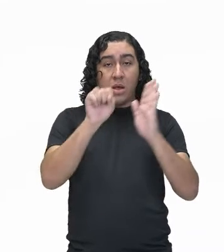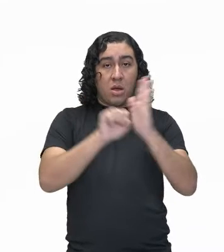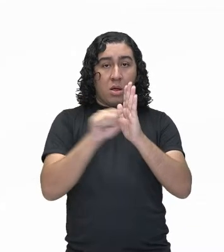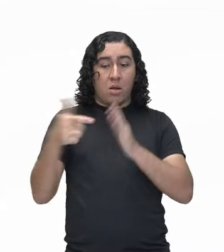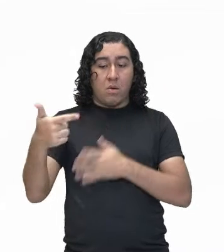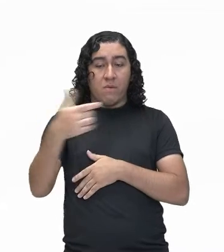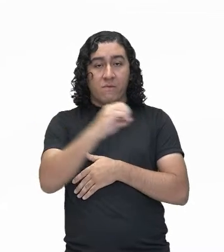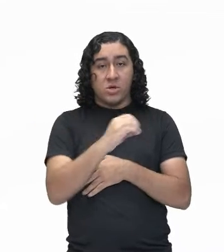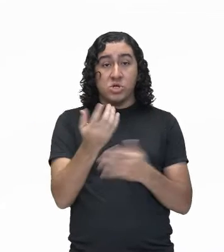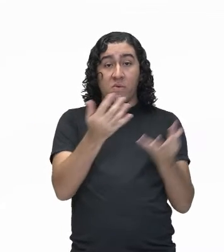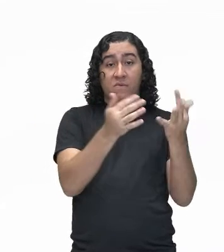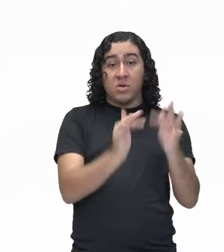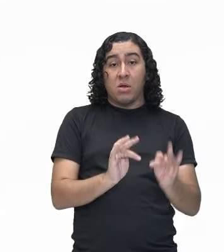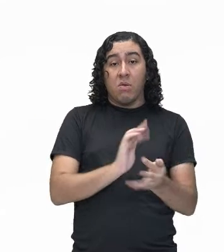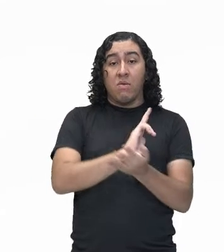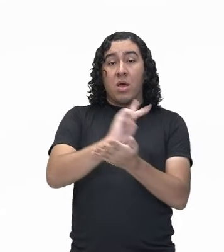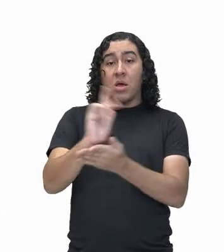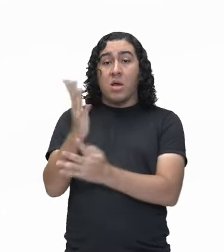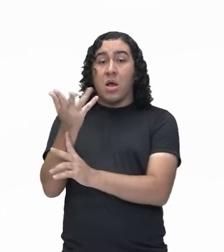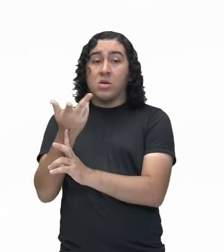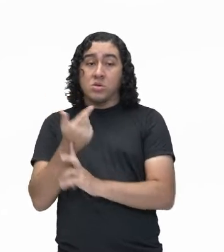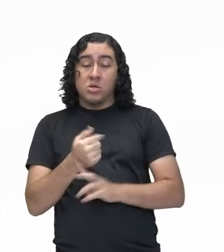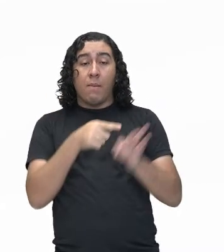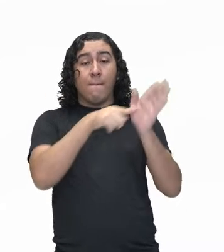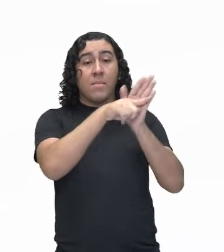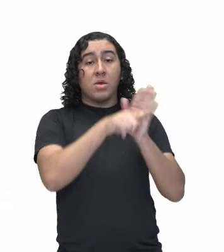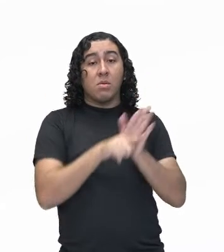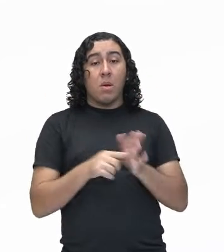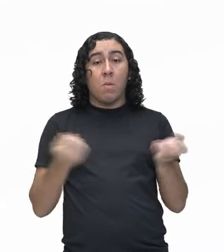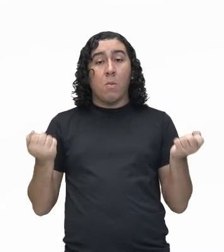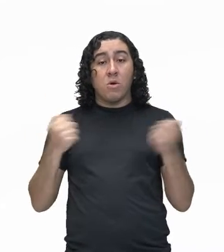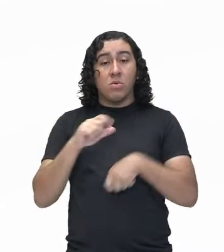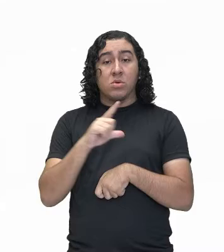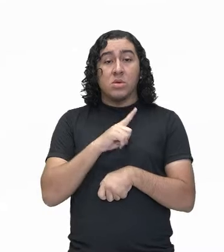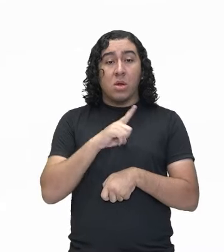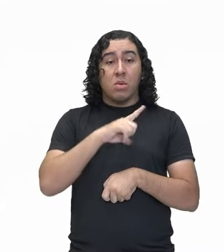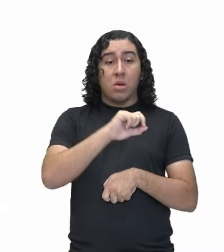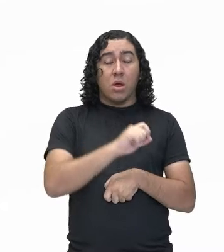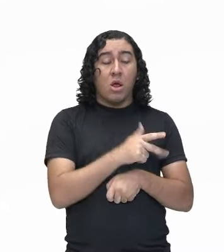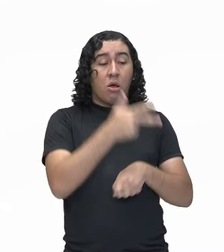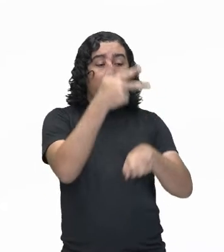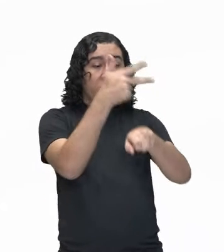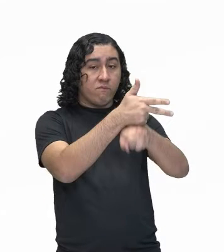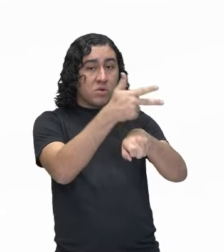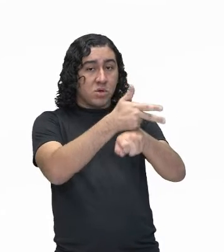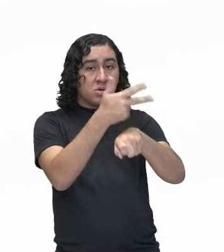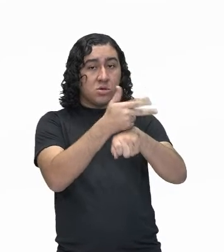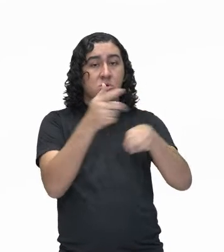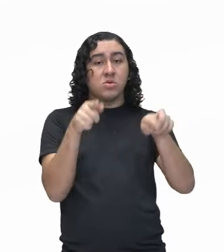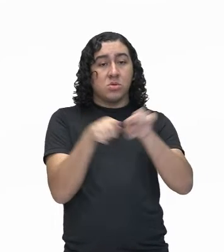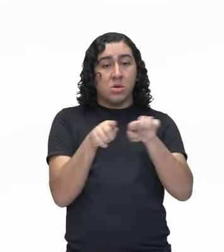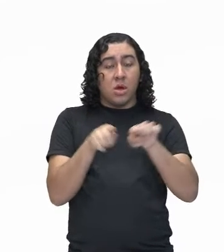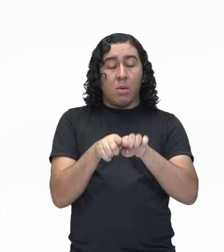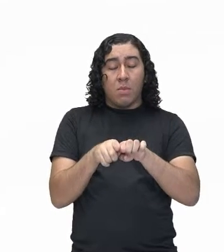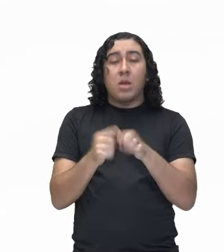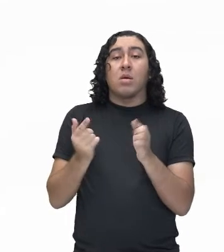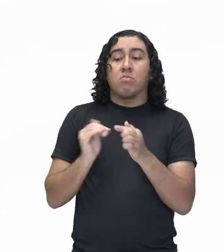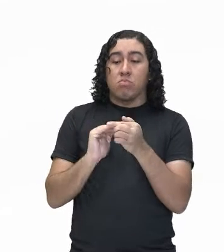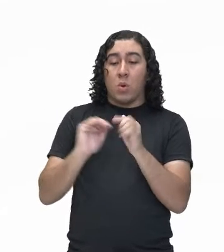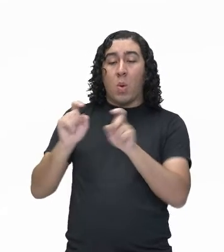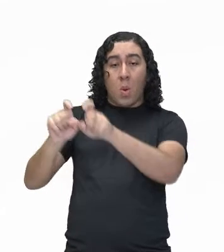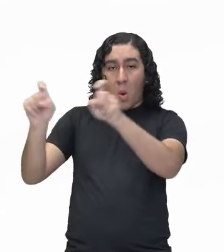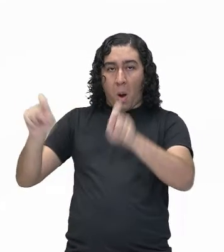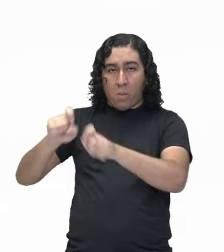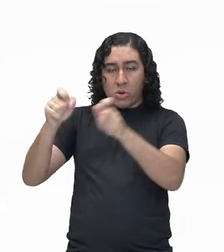XX, muitos artistas pesquisavam as possibilidades de